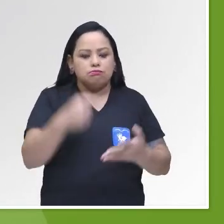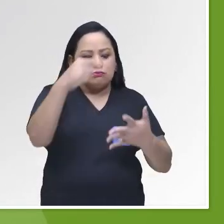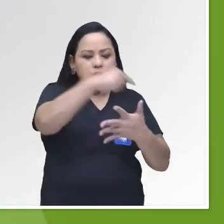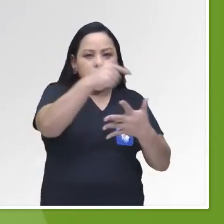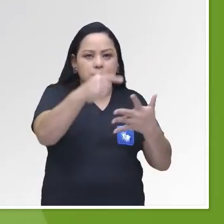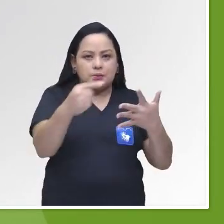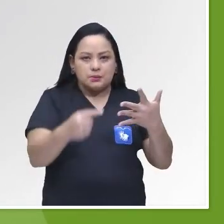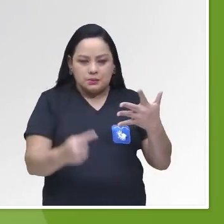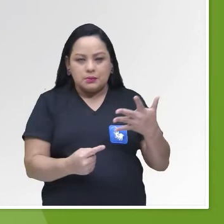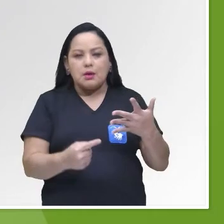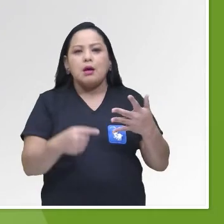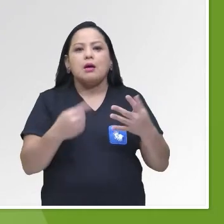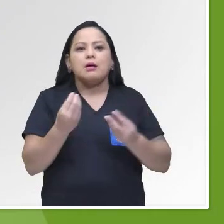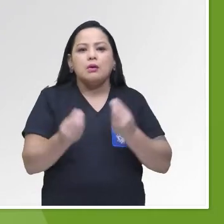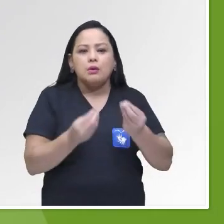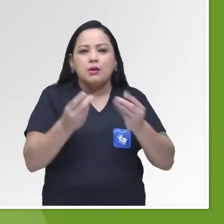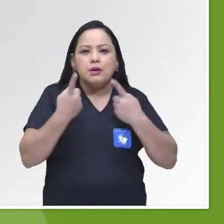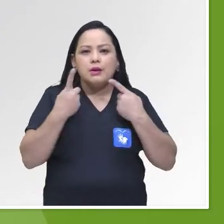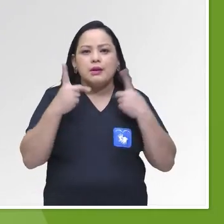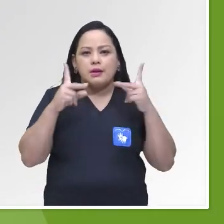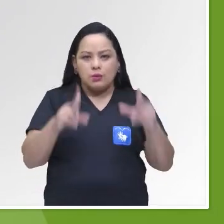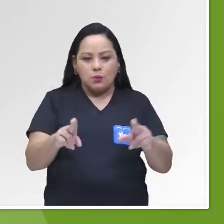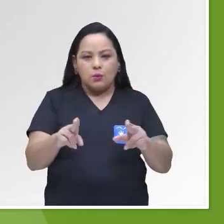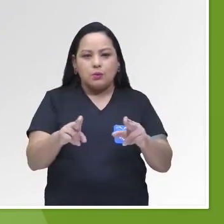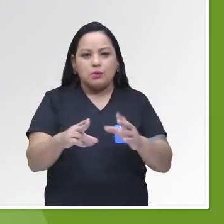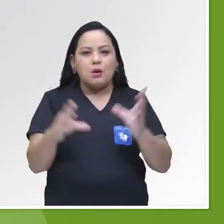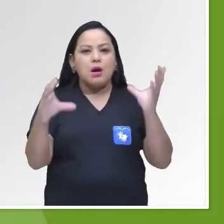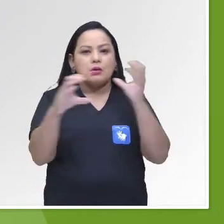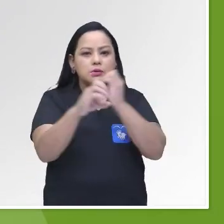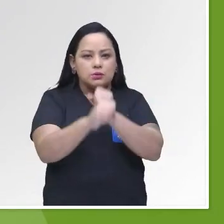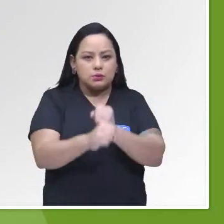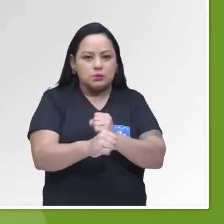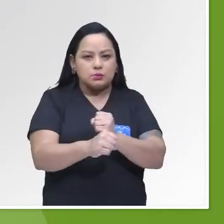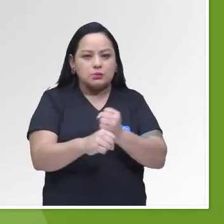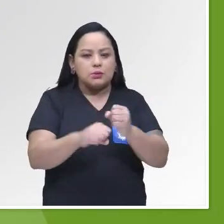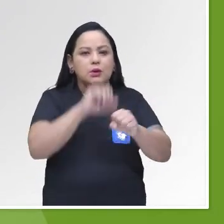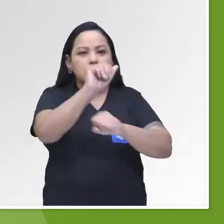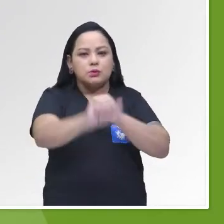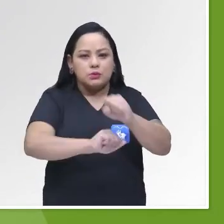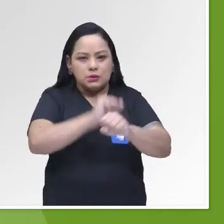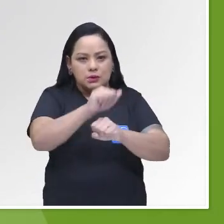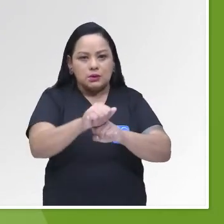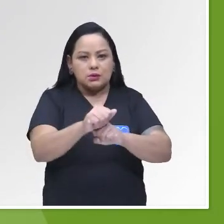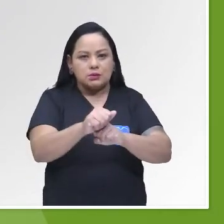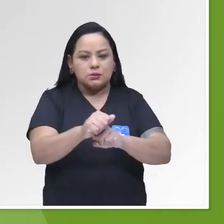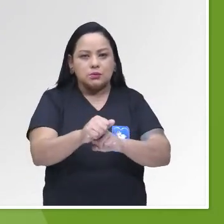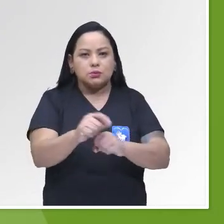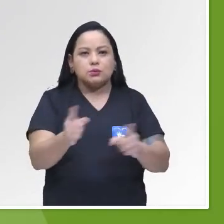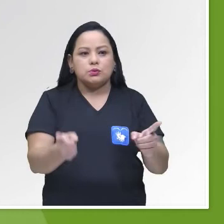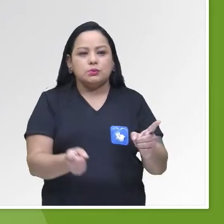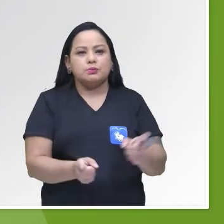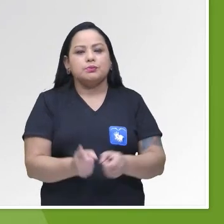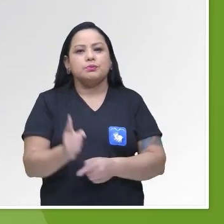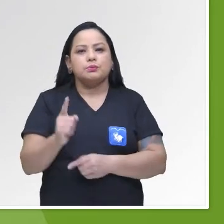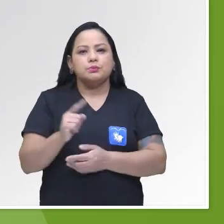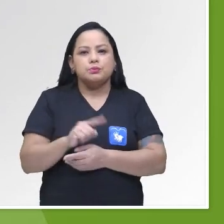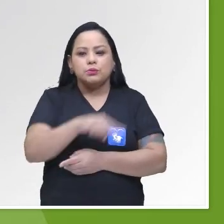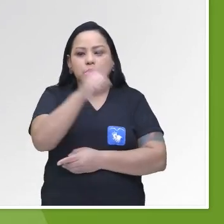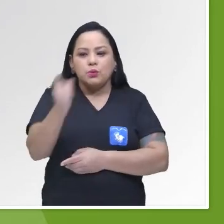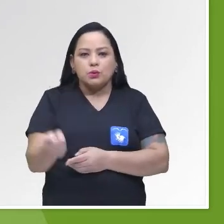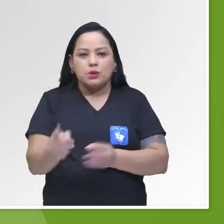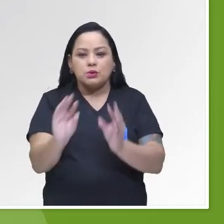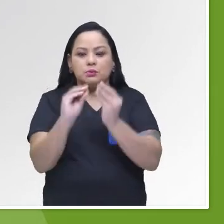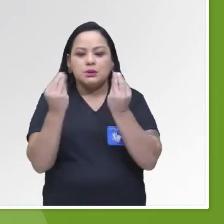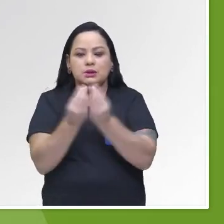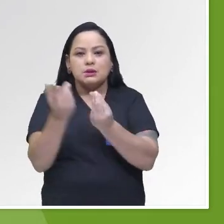reagentes deve ser igual à soma dos átomos dos produtos. O método que nós